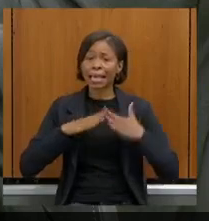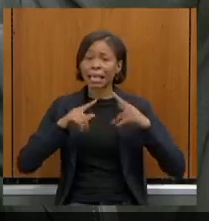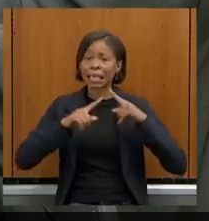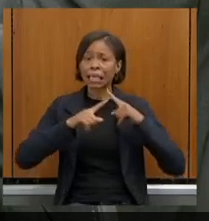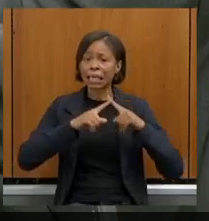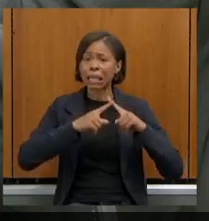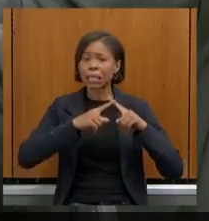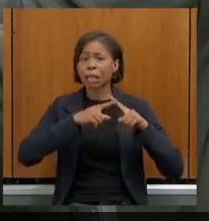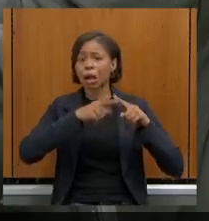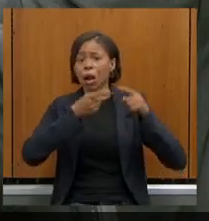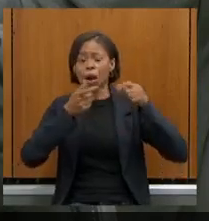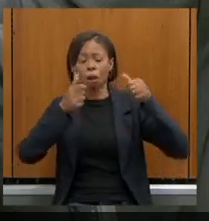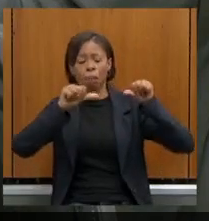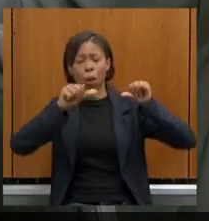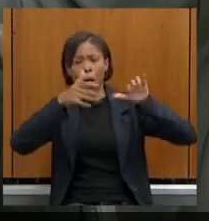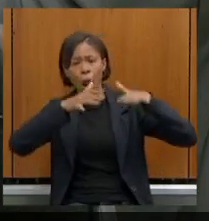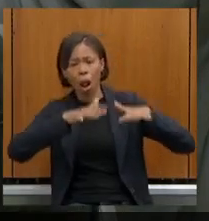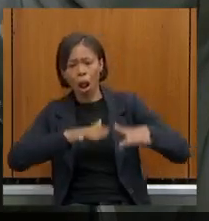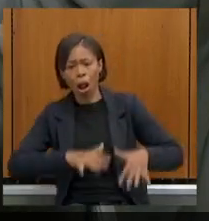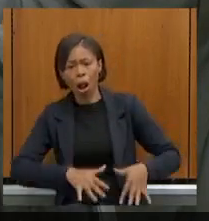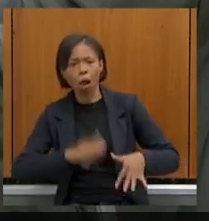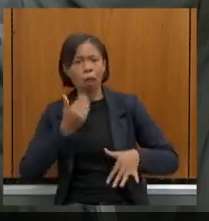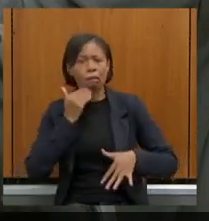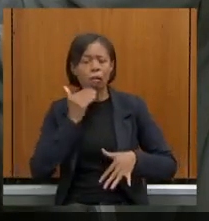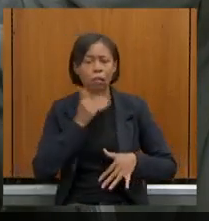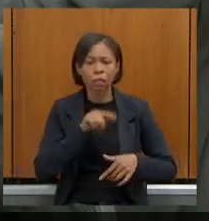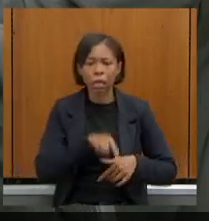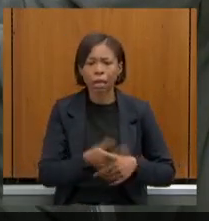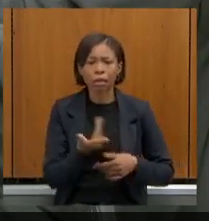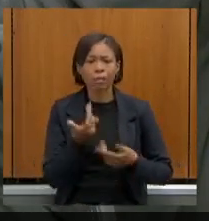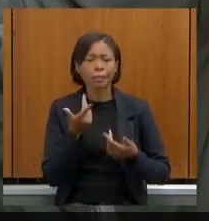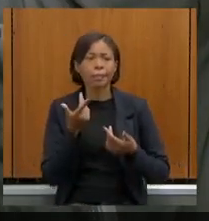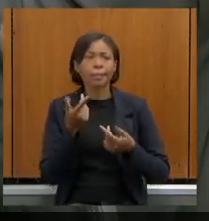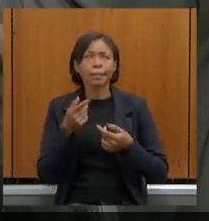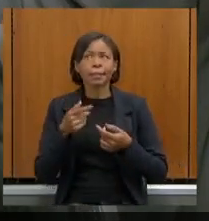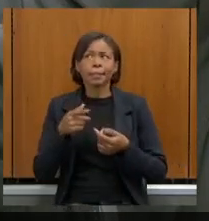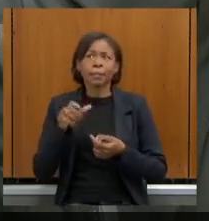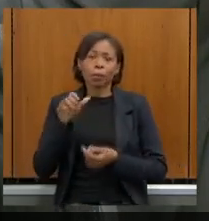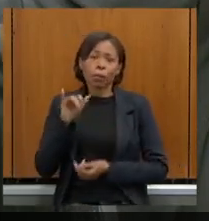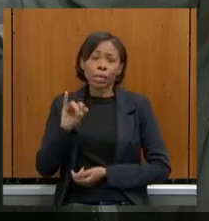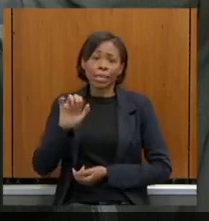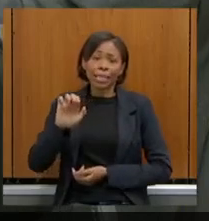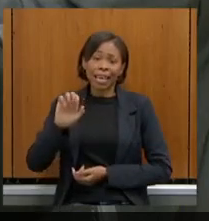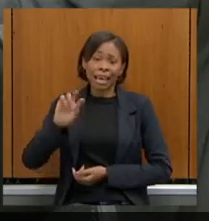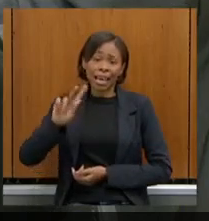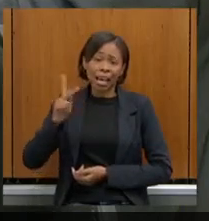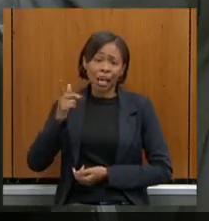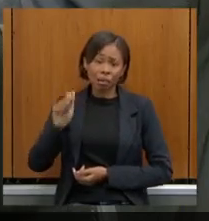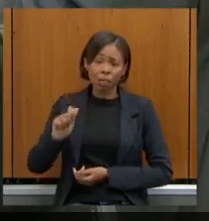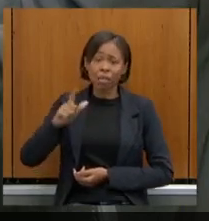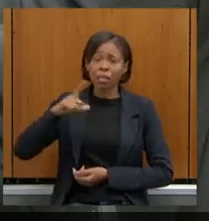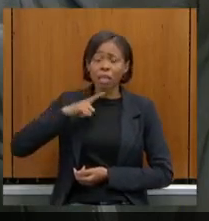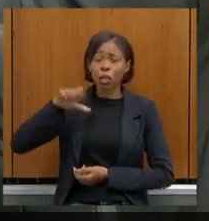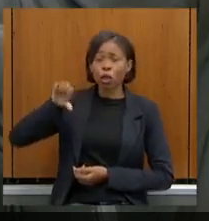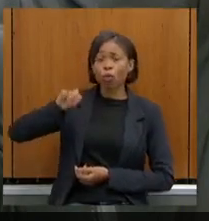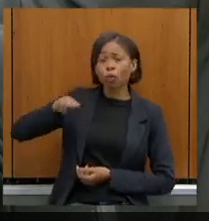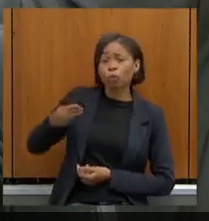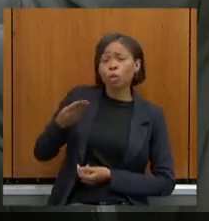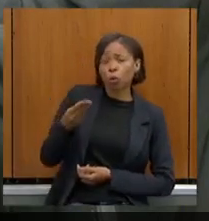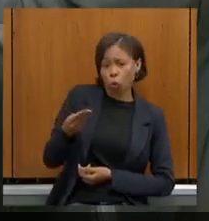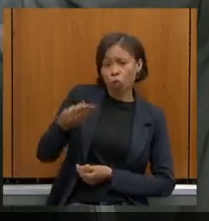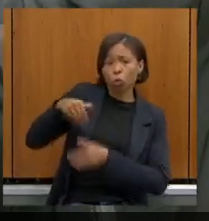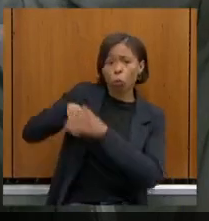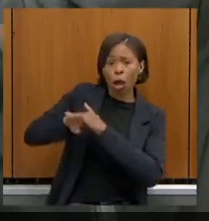conta que nós captamos com a Glogold captamos com a Copasa com a Semig para restaurar e eles não liberam